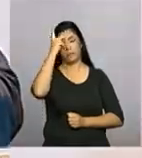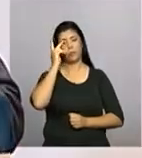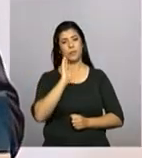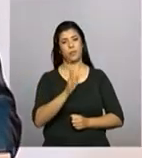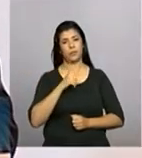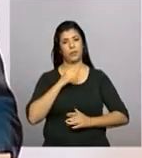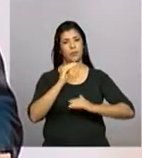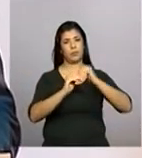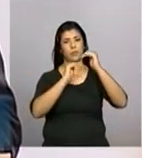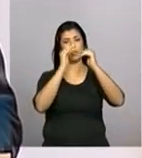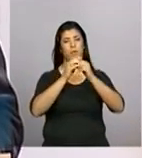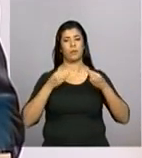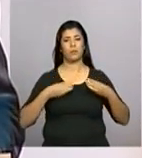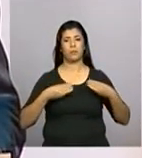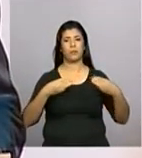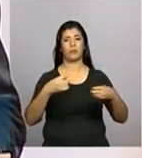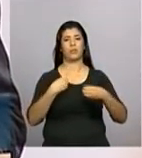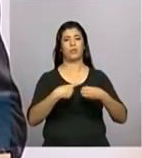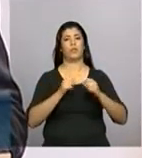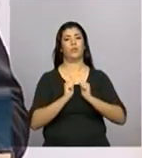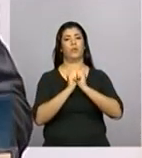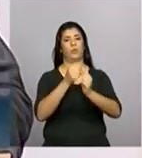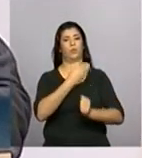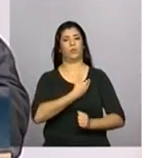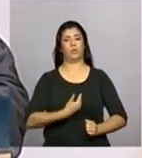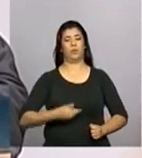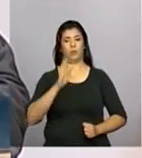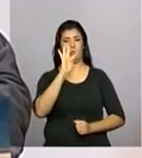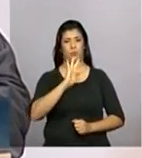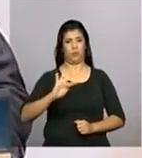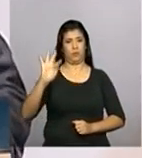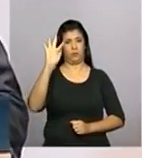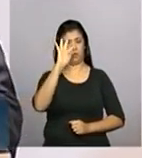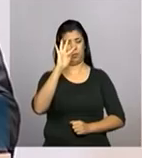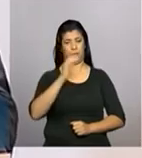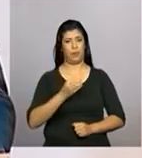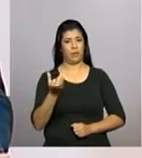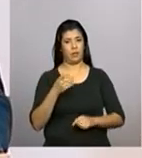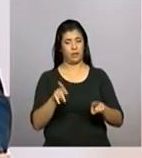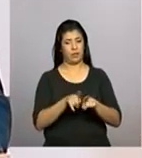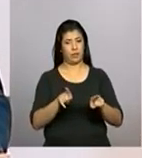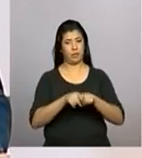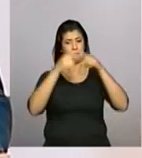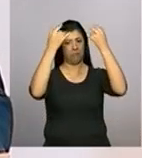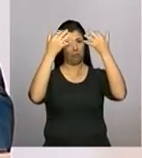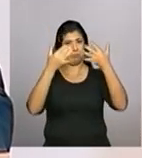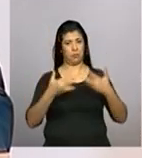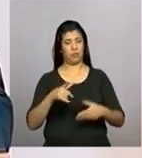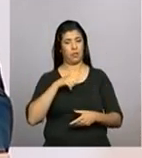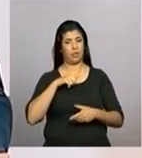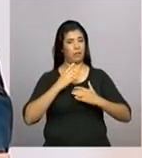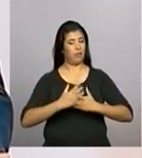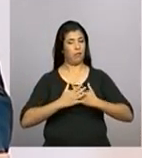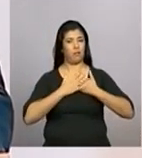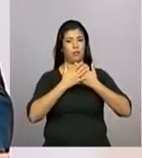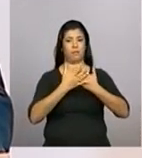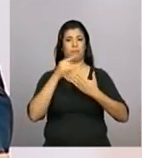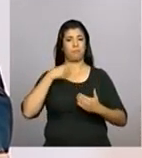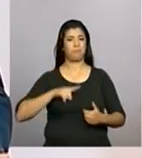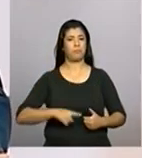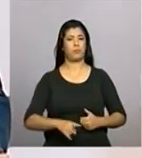constróem o Ministério das Cidades e o governo federal. Quero aqui dizer que tenho uma satisfação muito